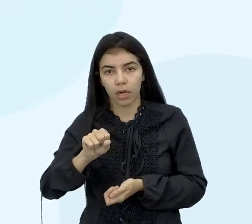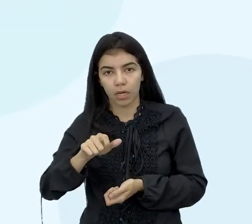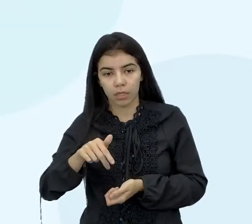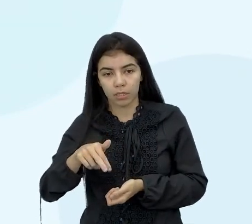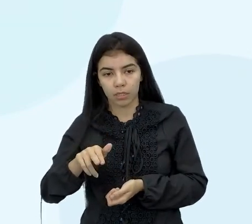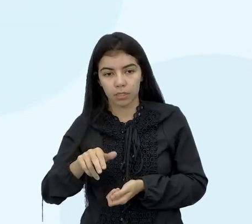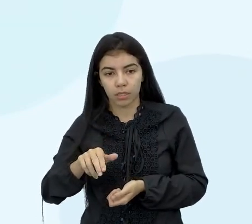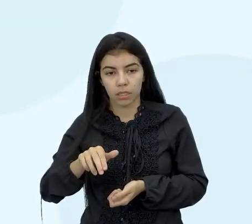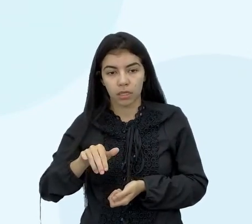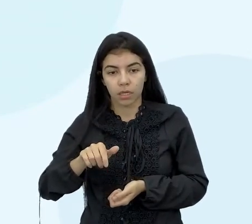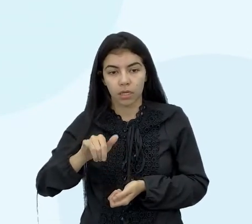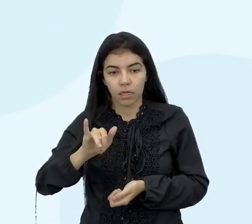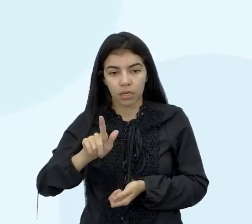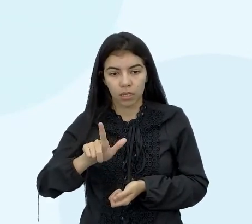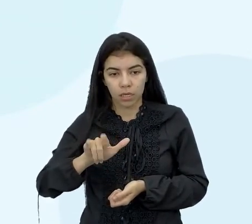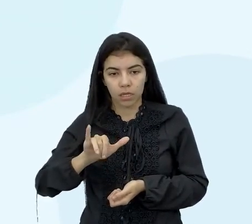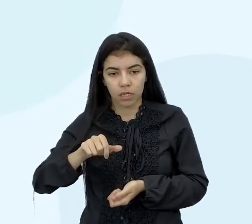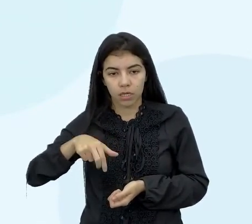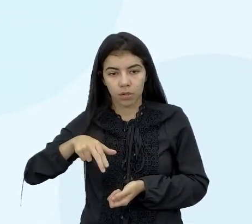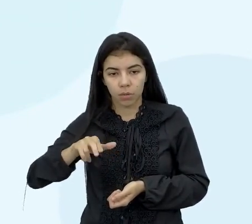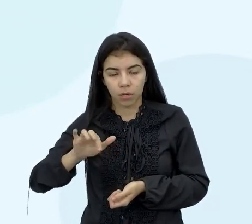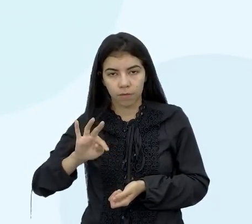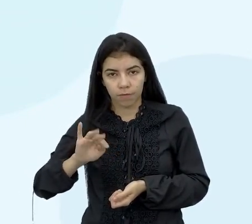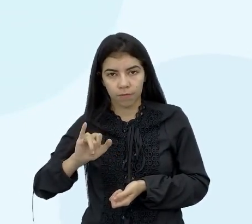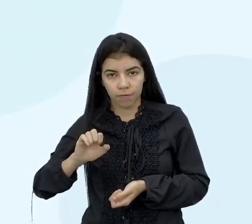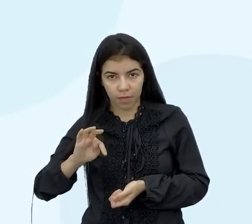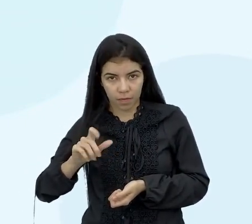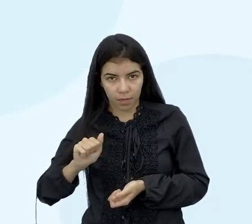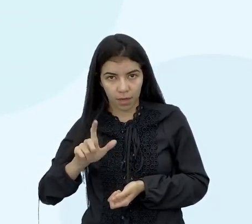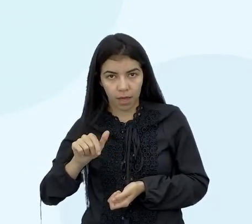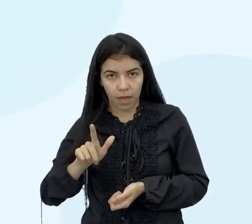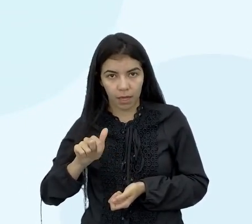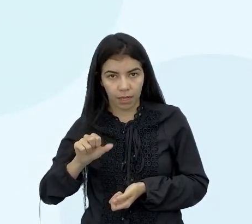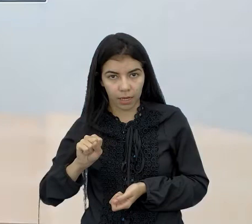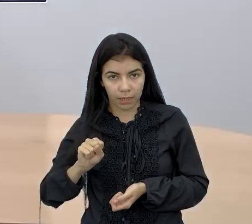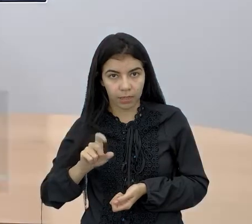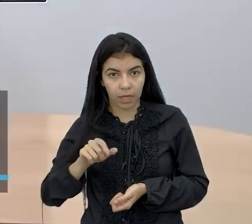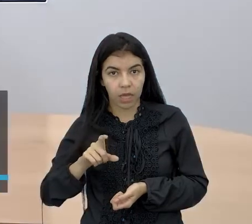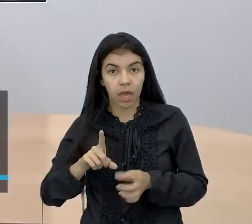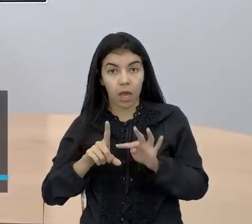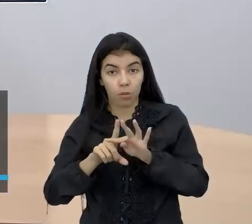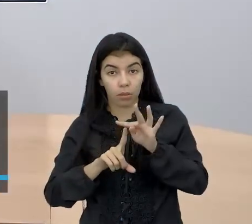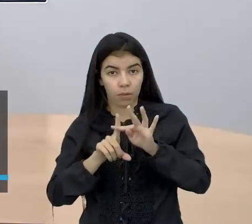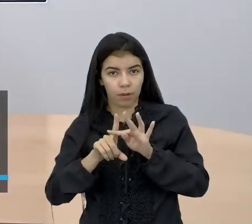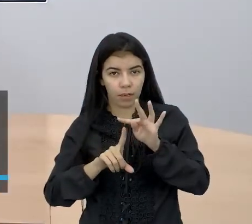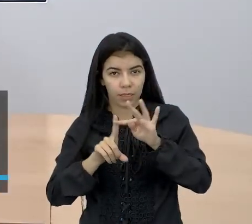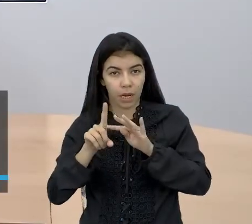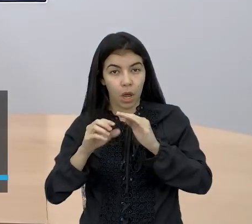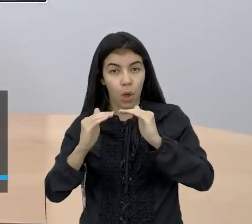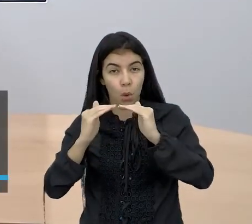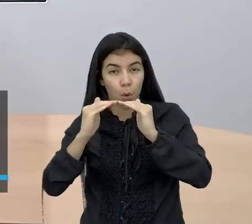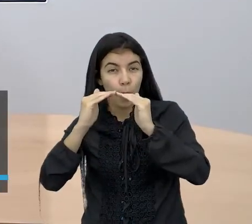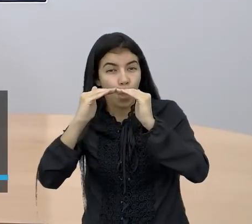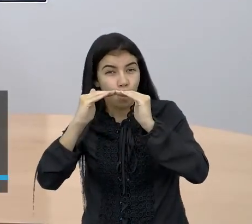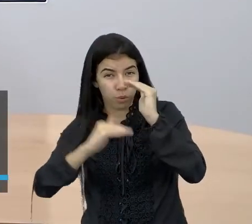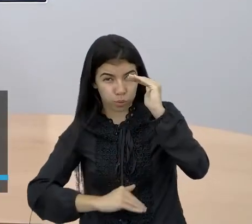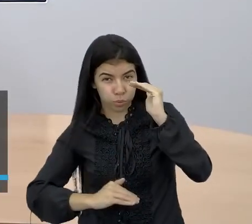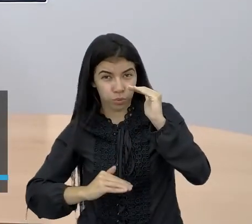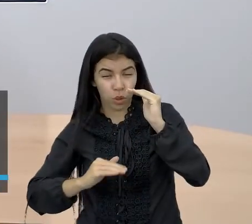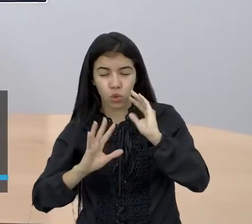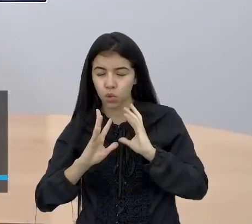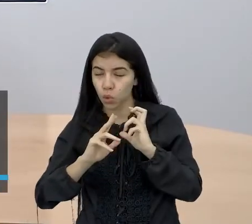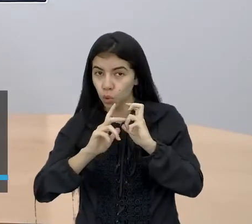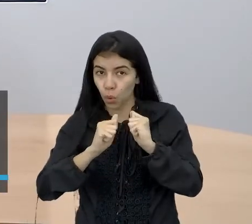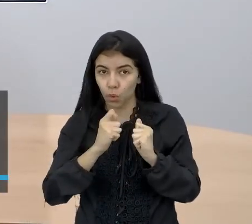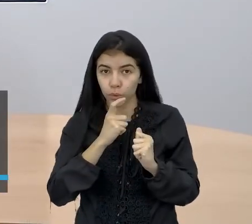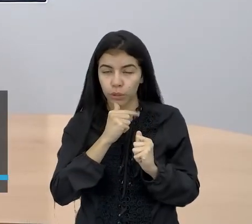liquefeitos. Oi, Sumaia, como assim? Vai pegar esses gases, você vai resfriar numa temperatura super baixa, eles vão ficar todos